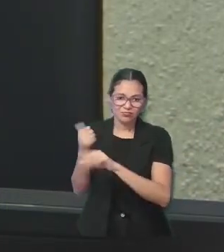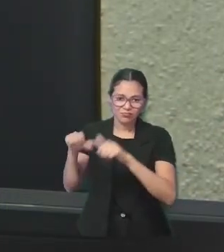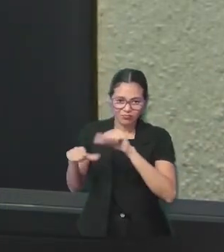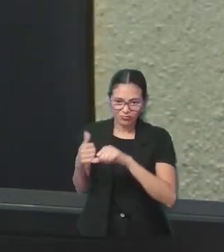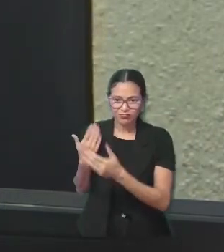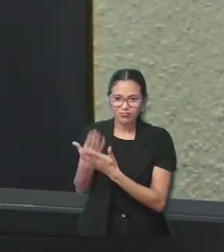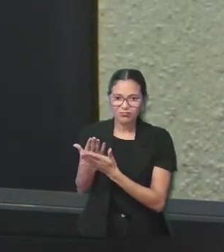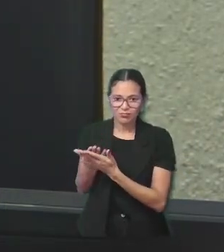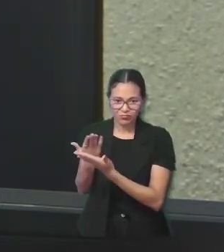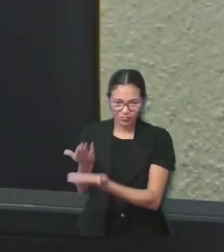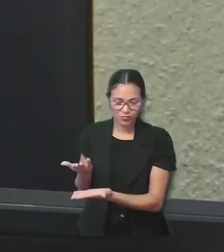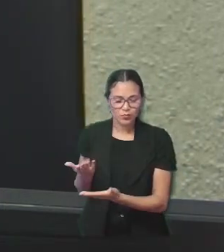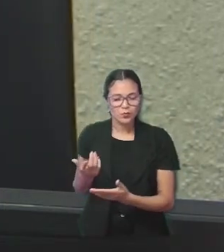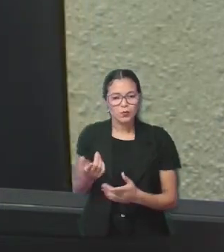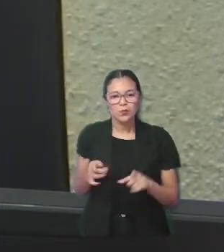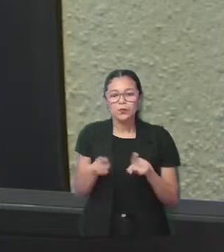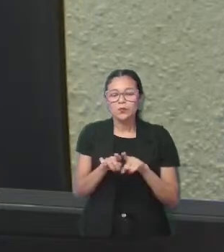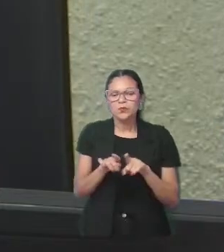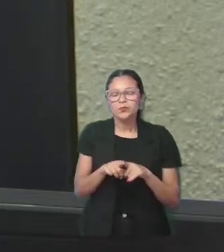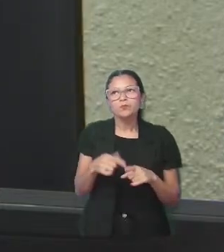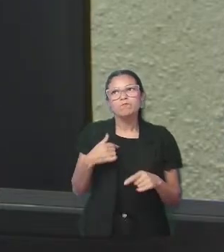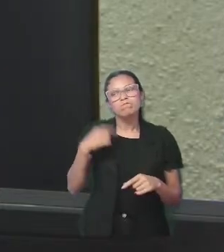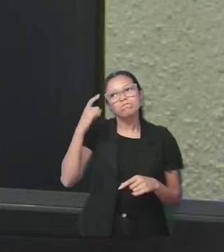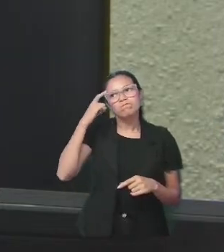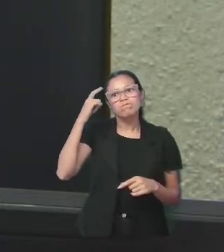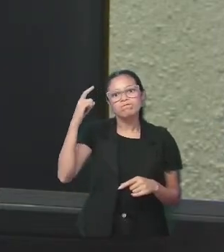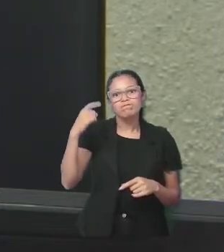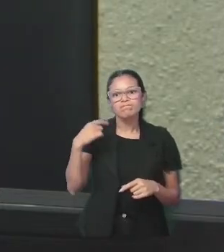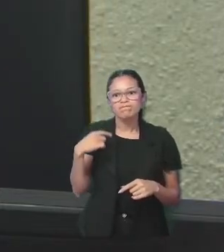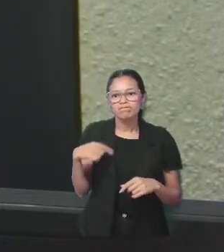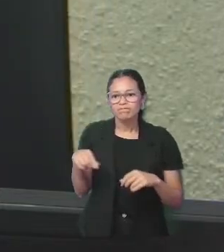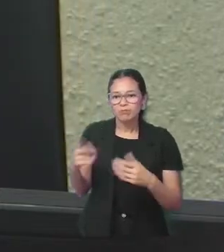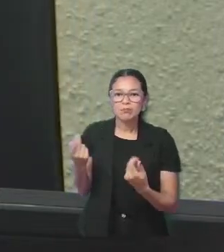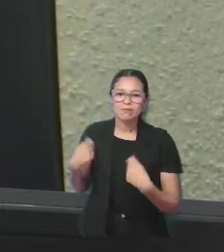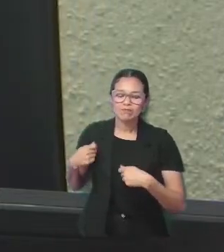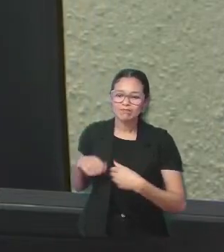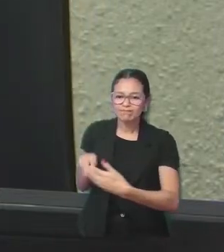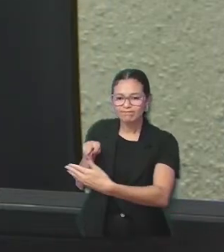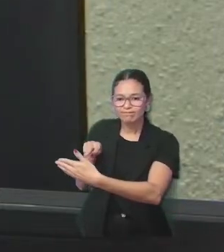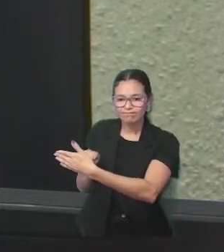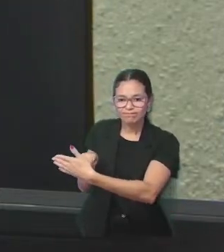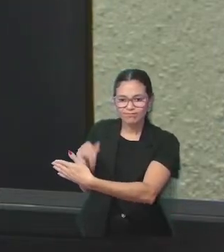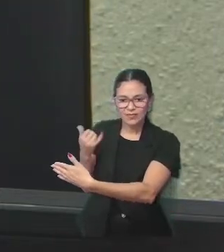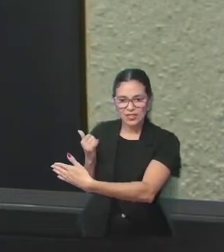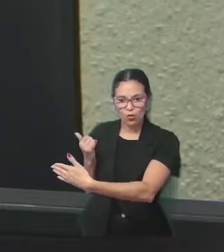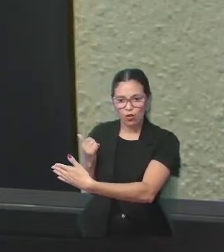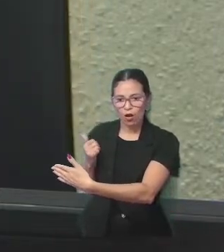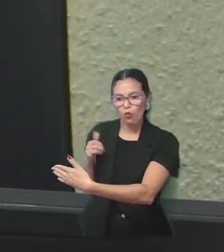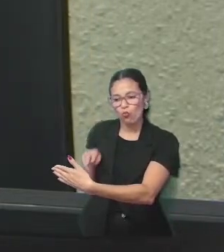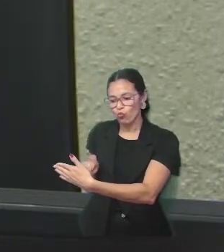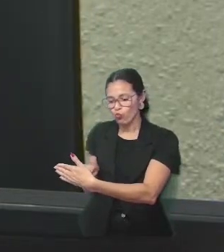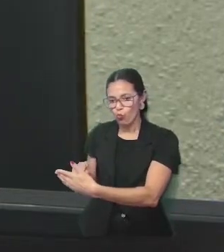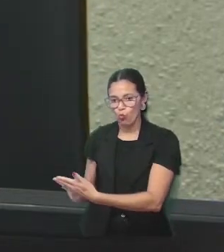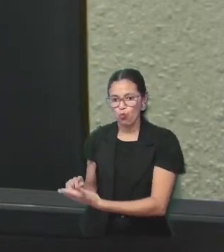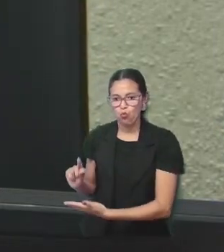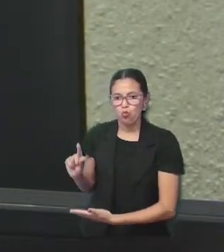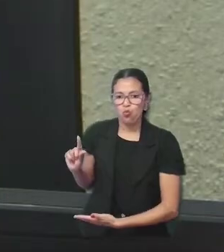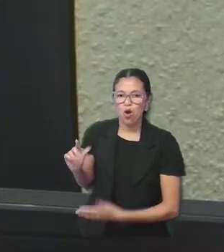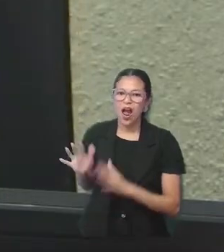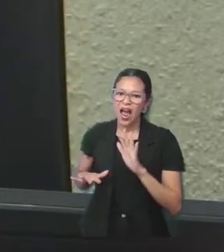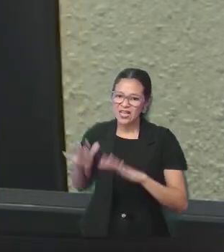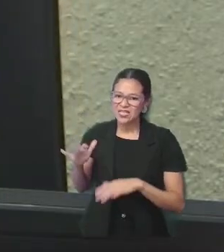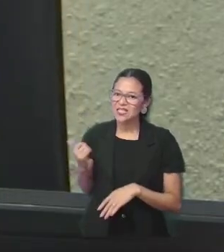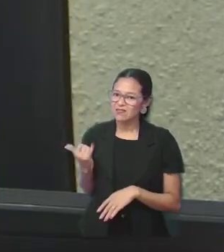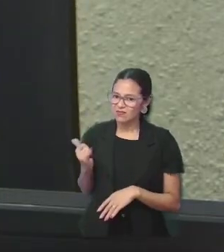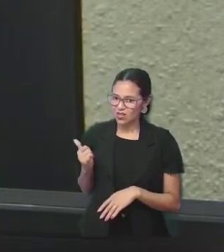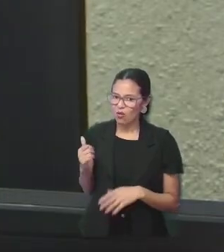estudarem a aula. Eu também achava muito interessante terem tomadas para os alunos carregarem seus smartphones, que muitos deles usam esse meio